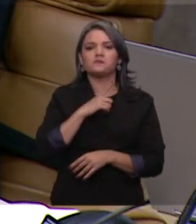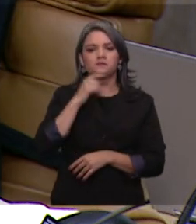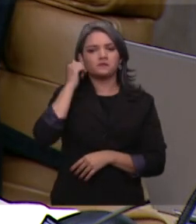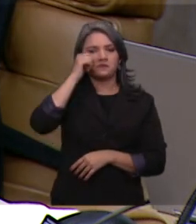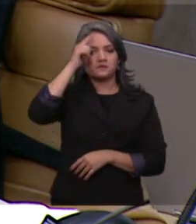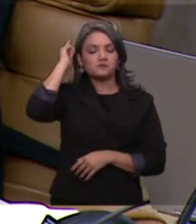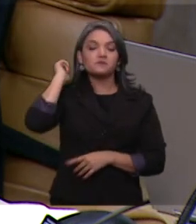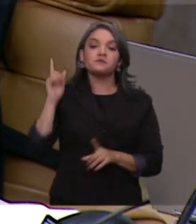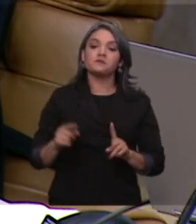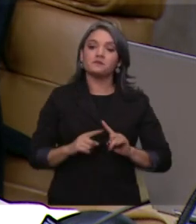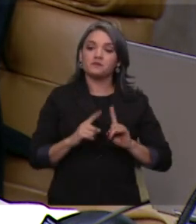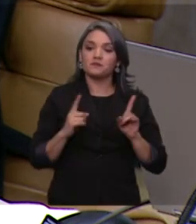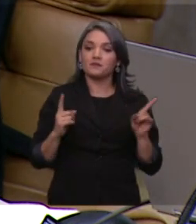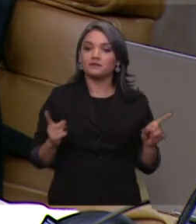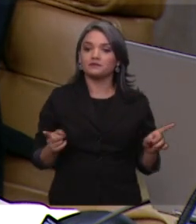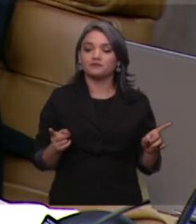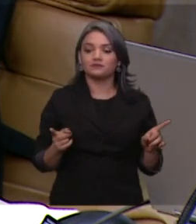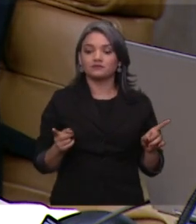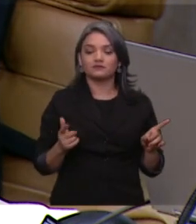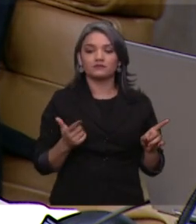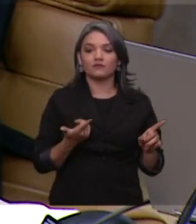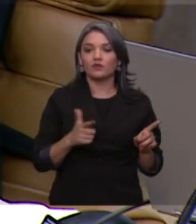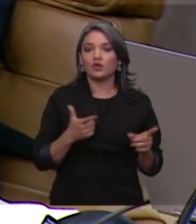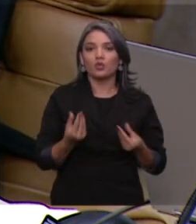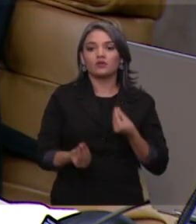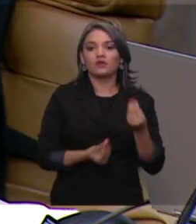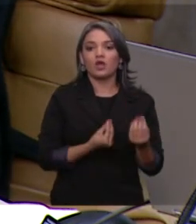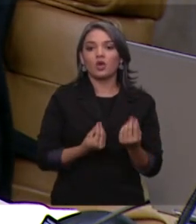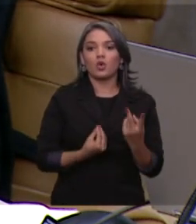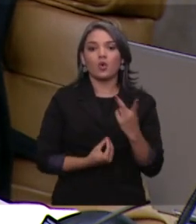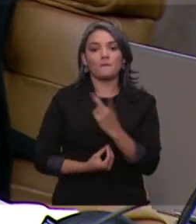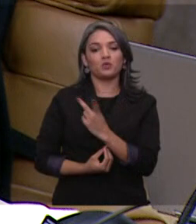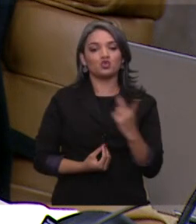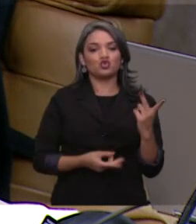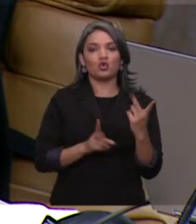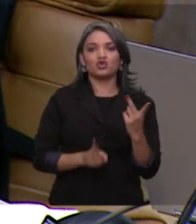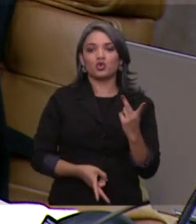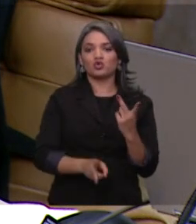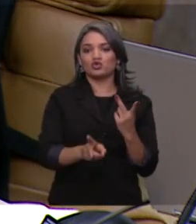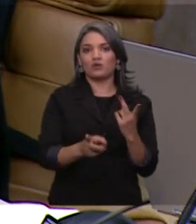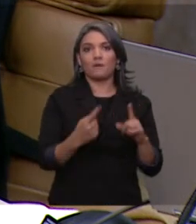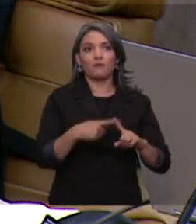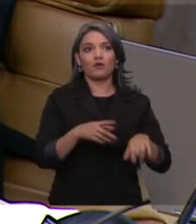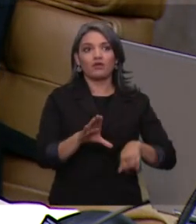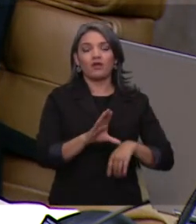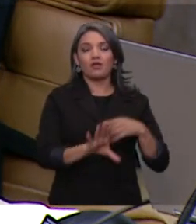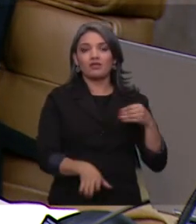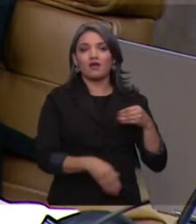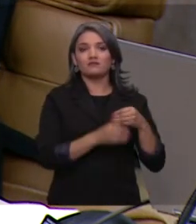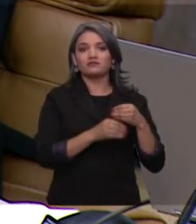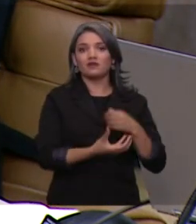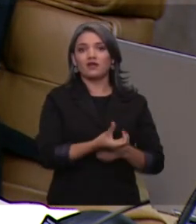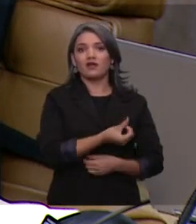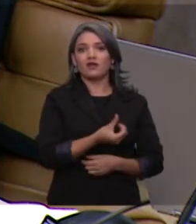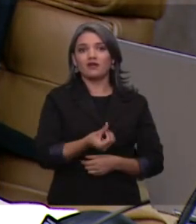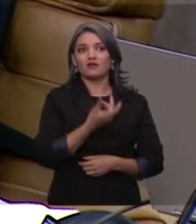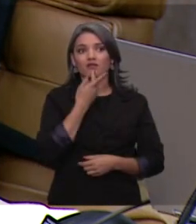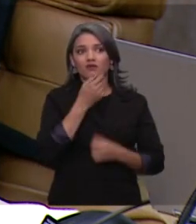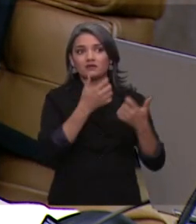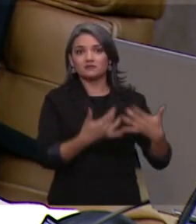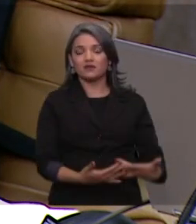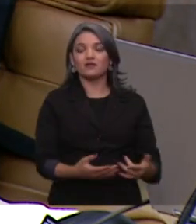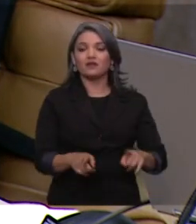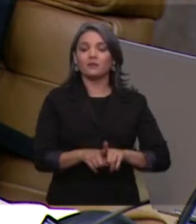parte, mas eu não vejo como sobreviverem esses dois institutos diante do que foi posto pelo Constituinte Reformador e, principalmente, porque